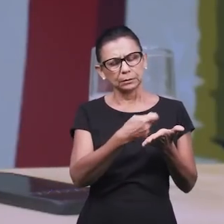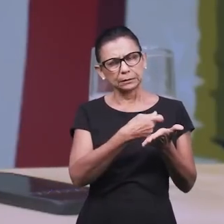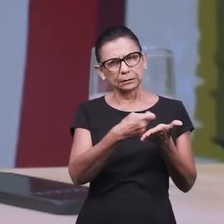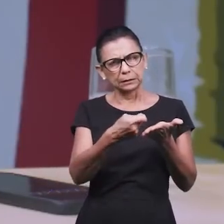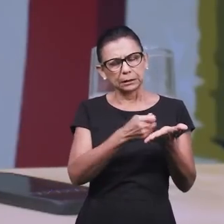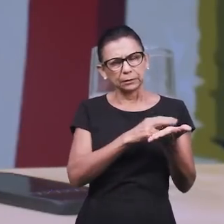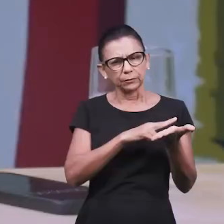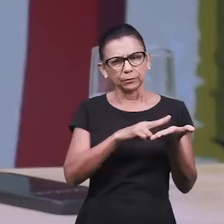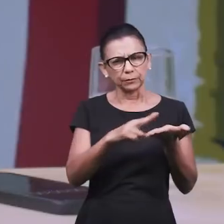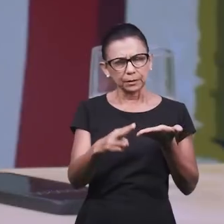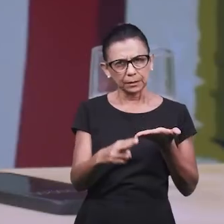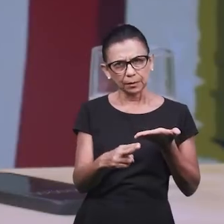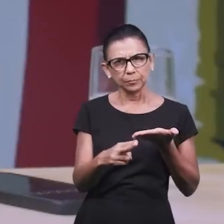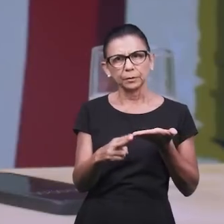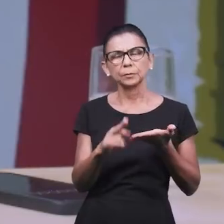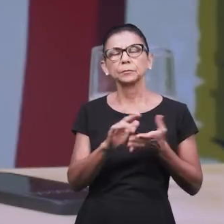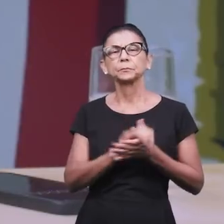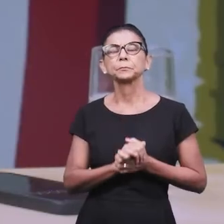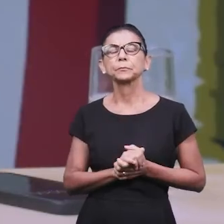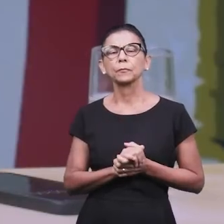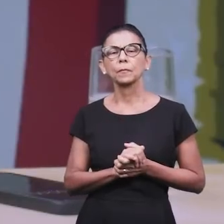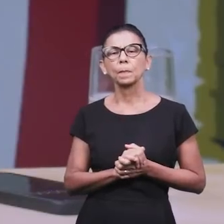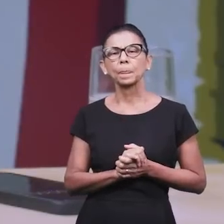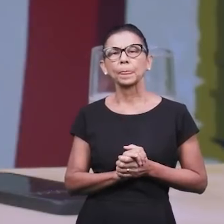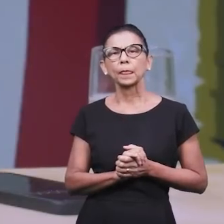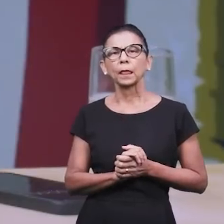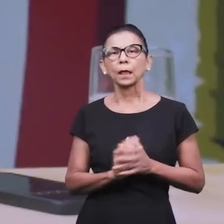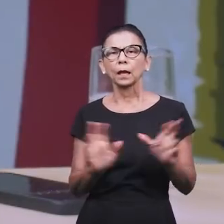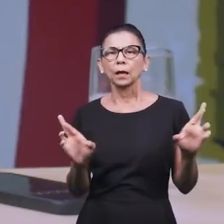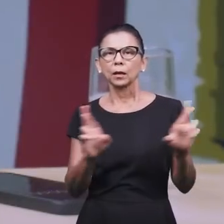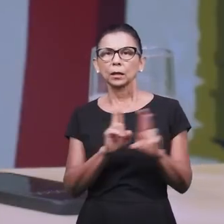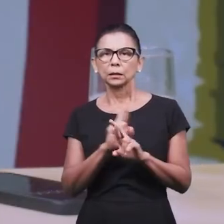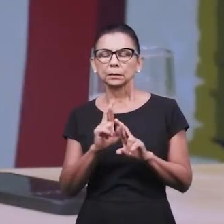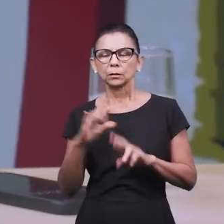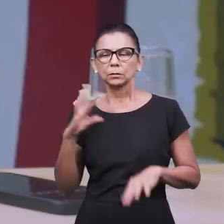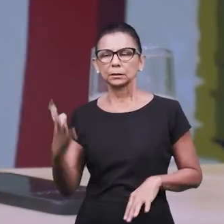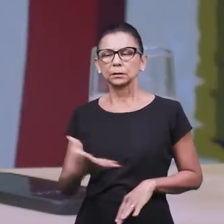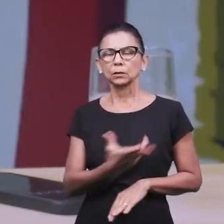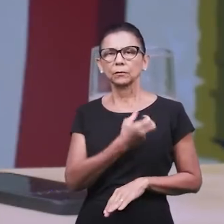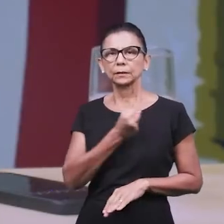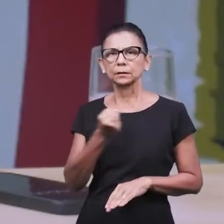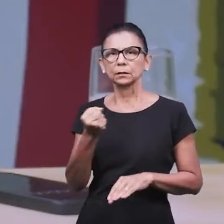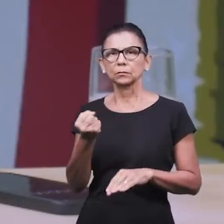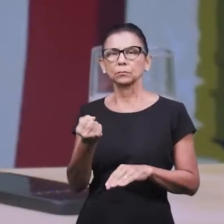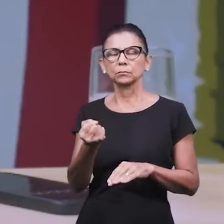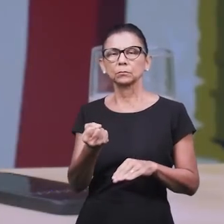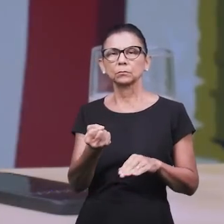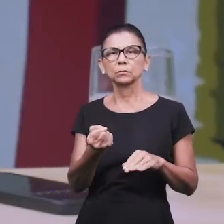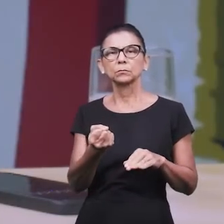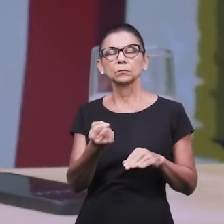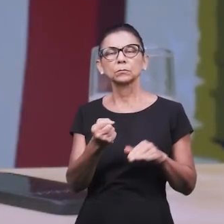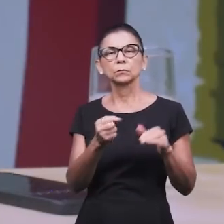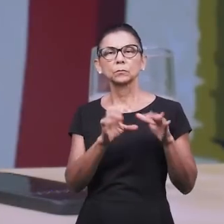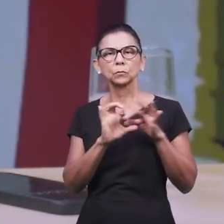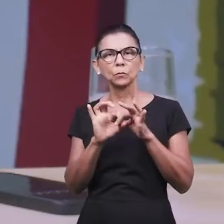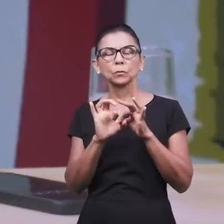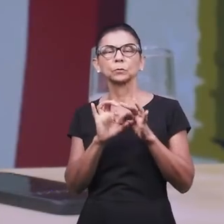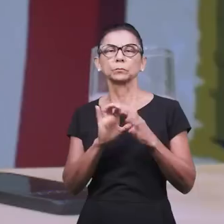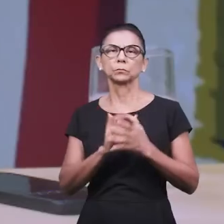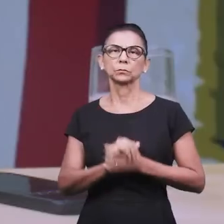escrever-vos com toda a diligência acerca da salvação comum, tive por necessidade escrever-vos